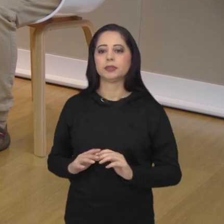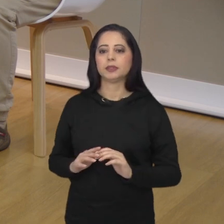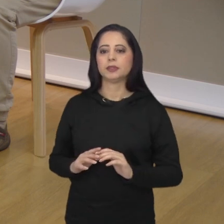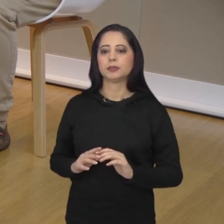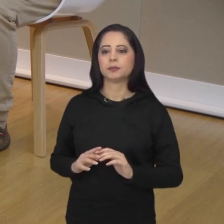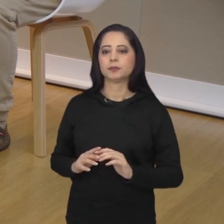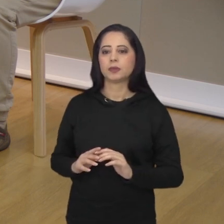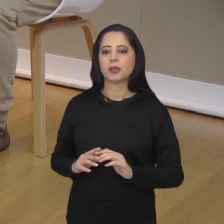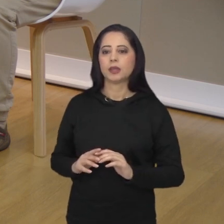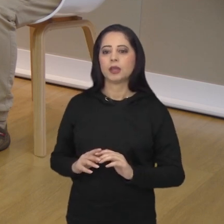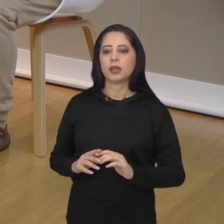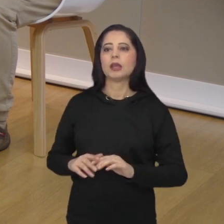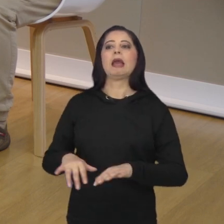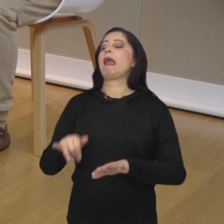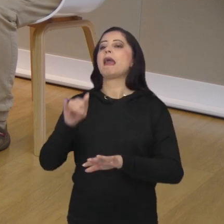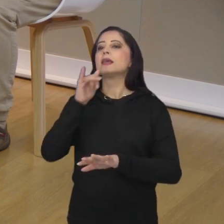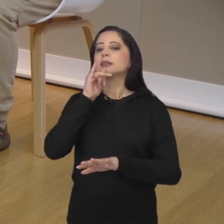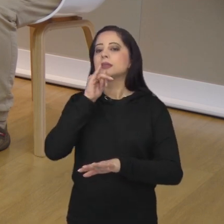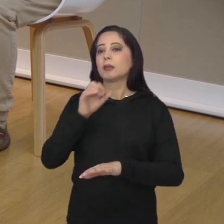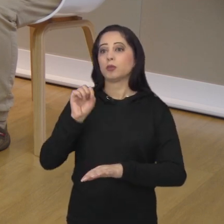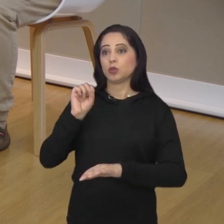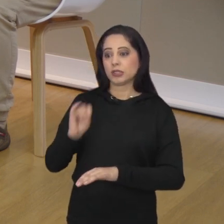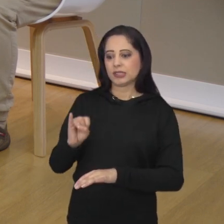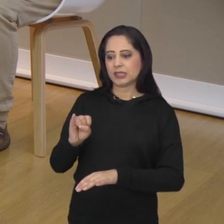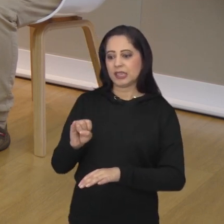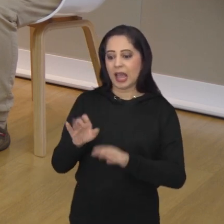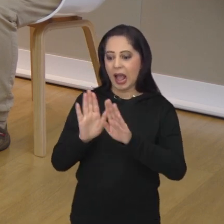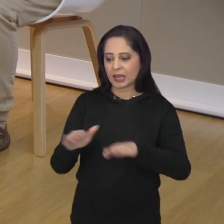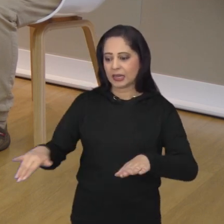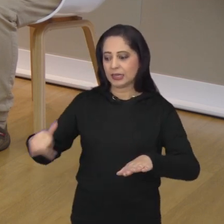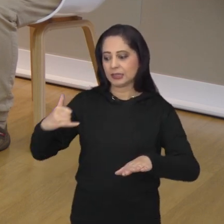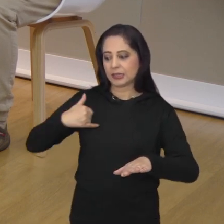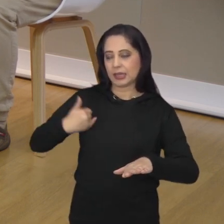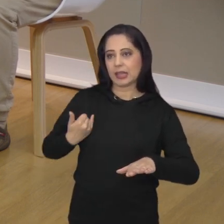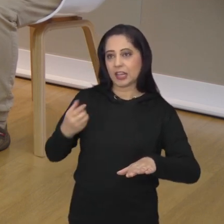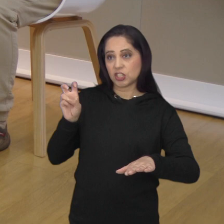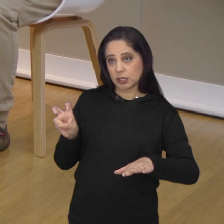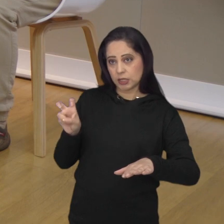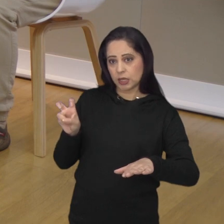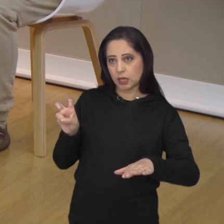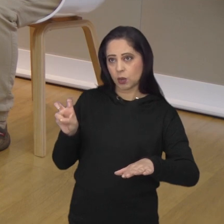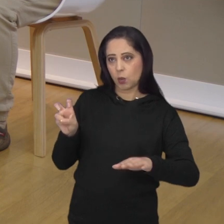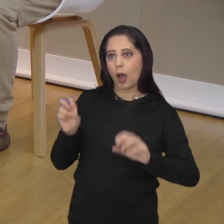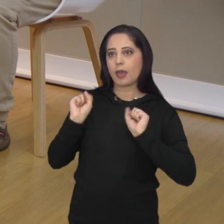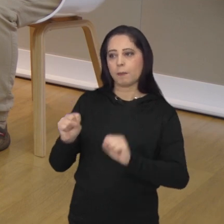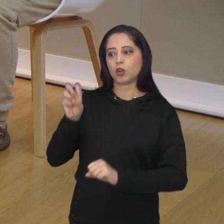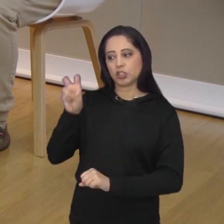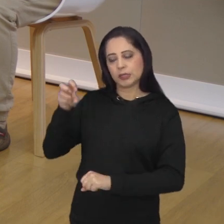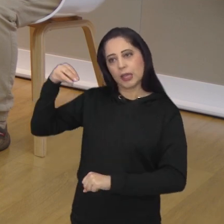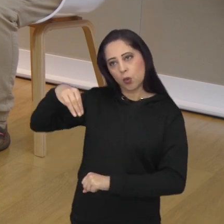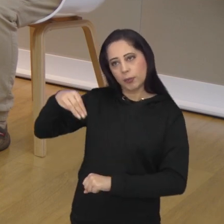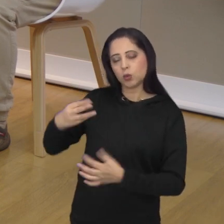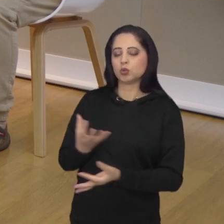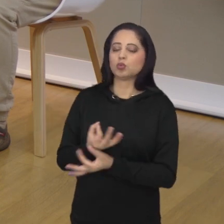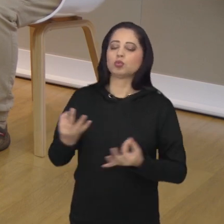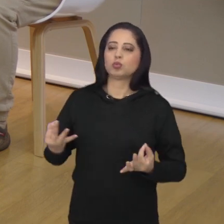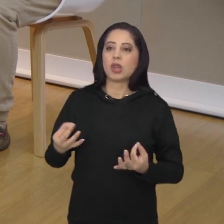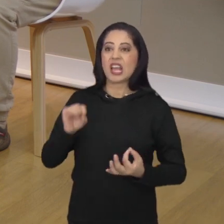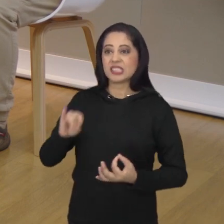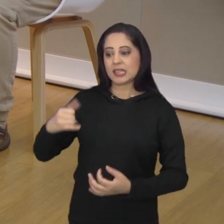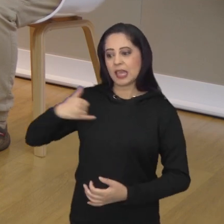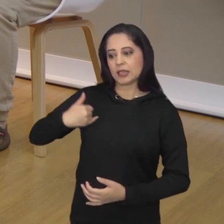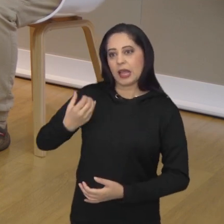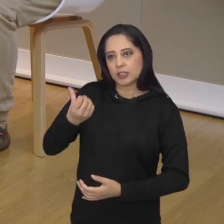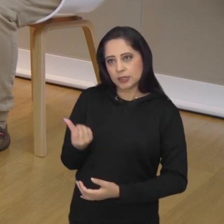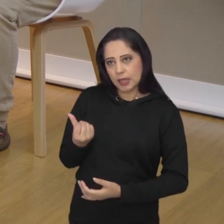1 ano de acordo com a idade, para a idade, né? Então, se tiver 5 anos, 5 minutos. 6 anos, 6 minutos. 7